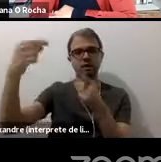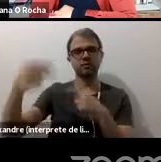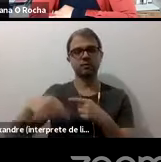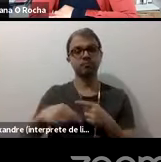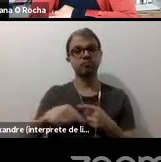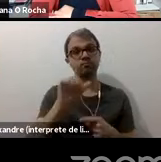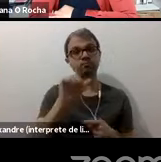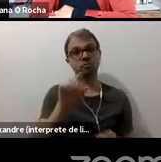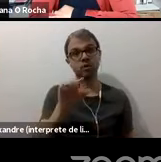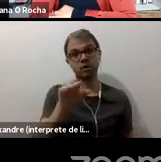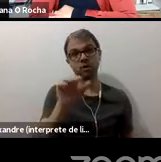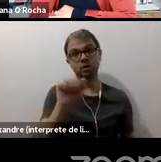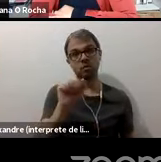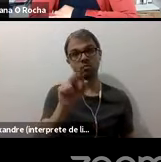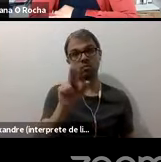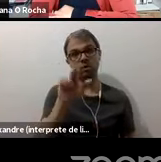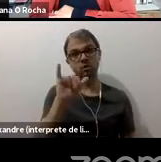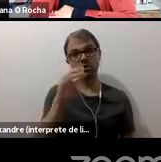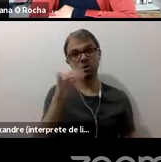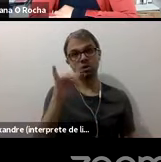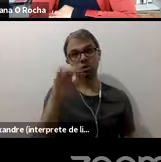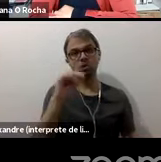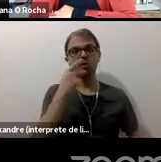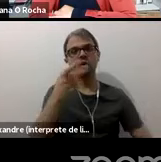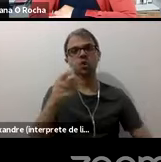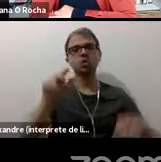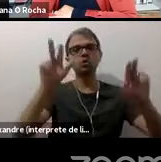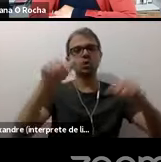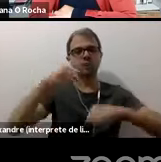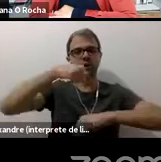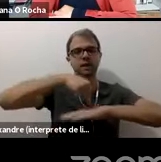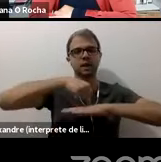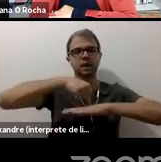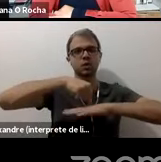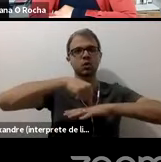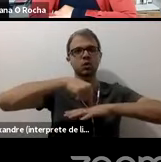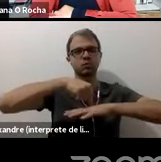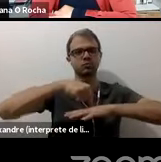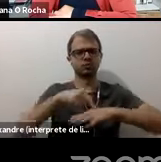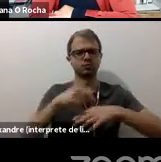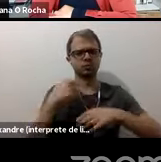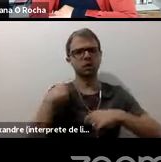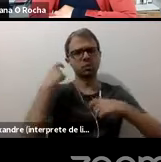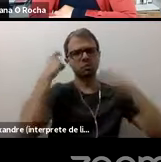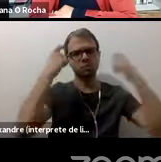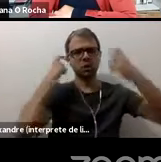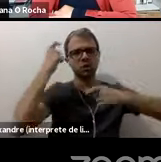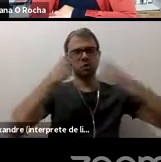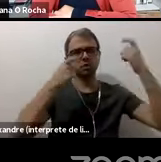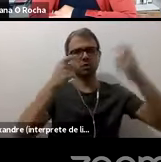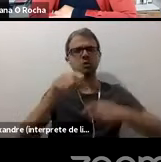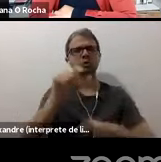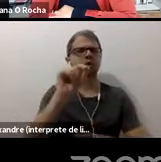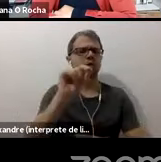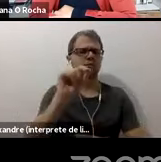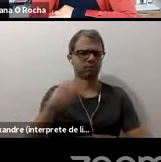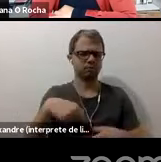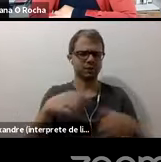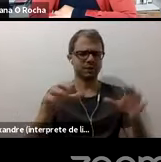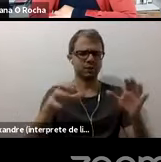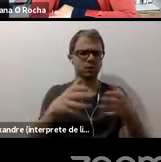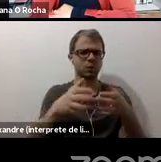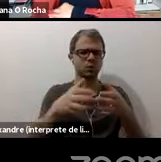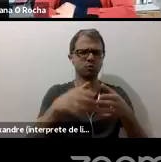territórios, aí eu fiquei pensando, enquanto tudo isso está acontecendo, fiquei pensando, se esse nosso grupo é diverso, eu falei de um dos